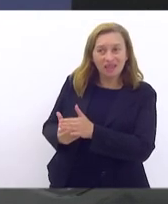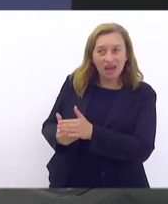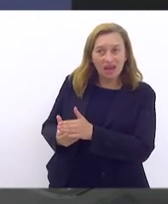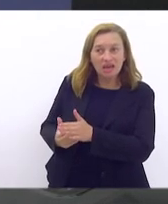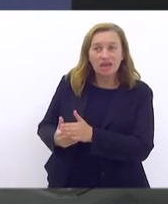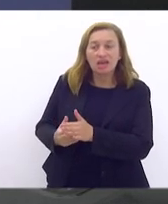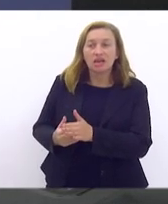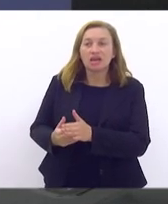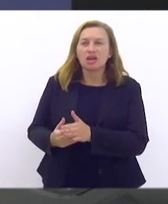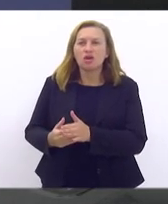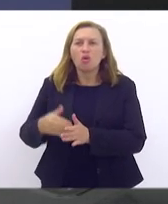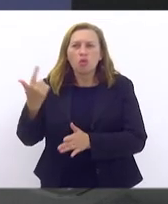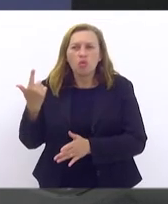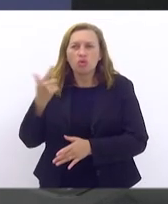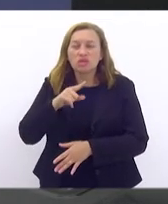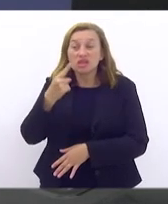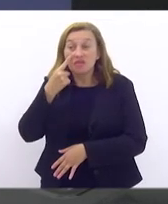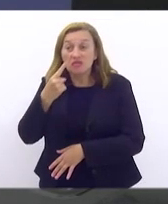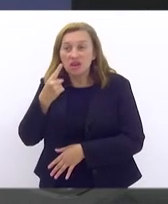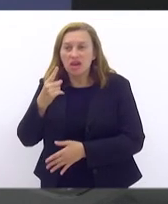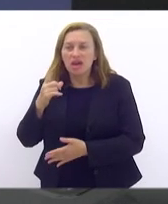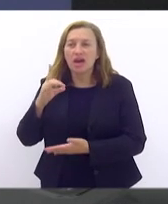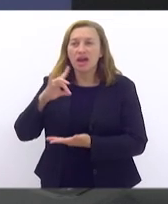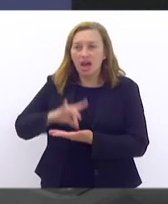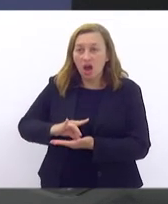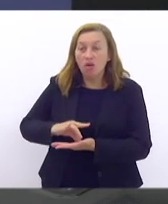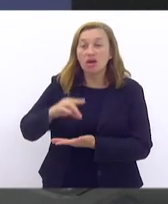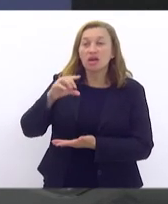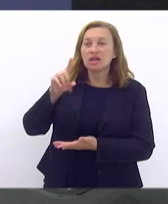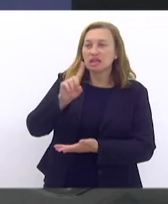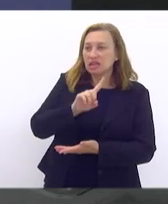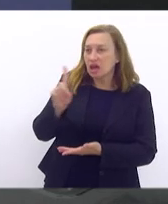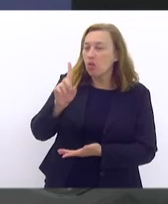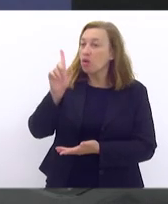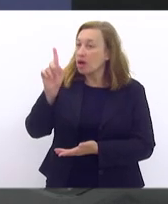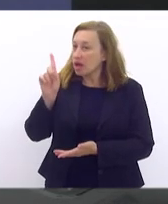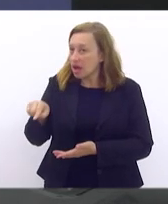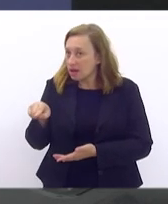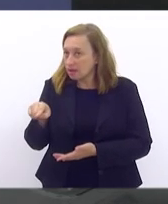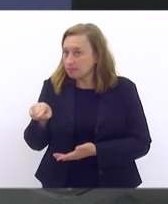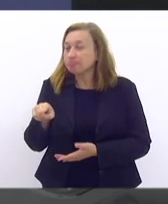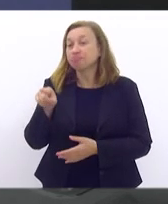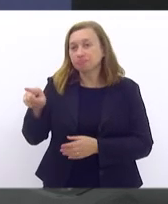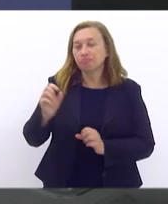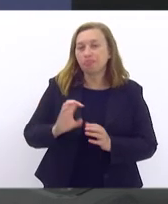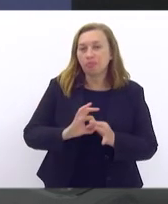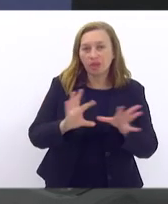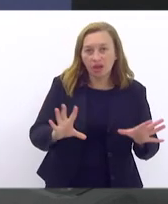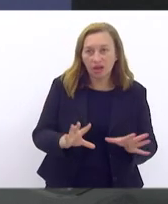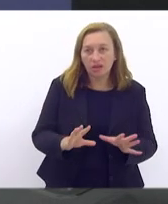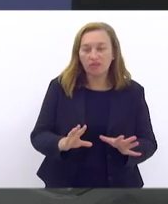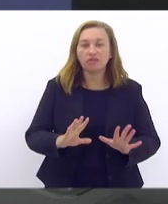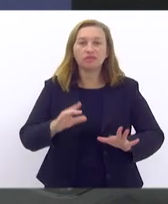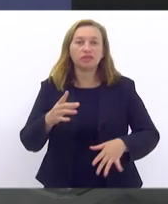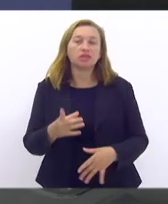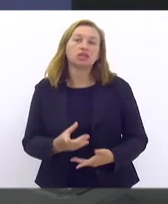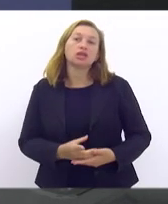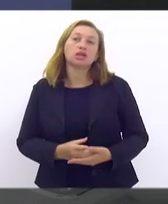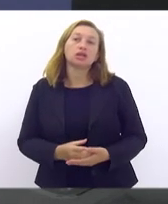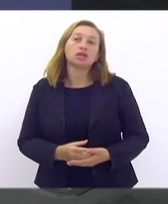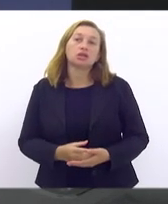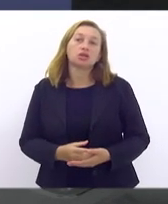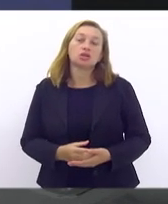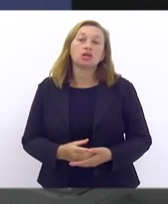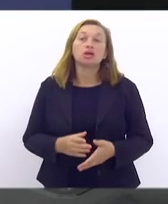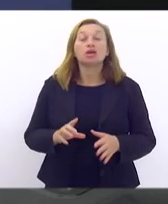sair, para que mostre que não foi ele e que ele possa sair inocentado. E assim